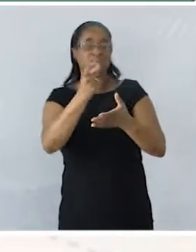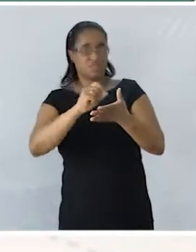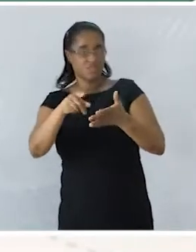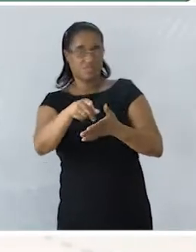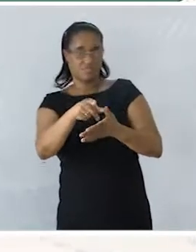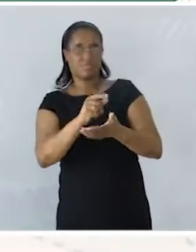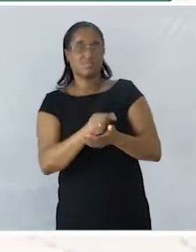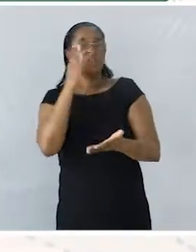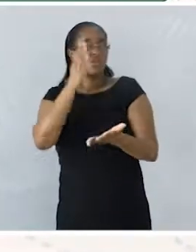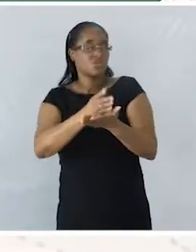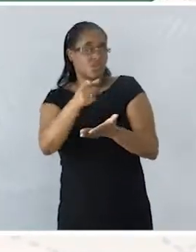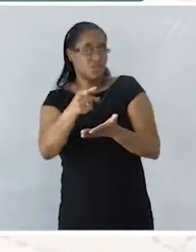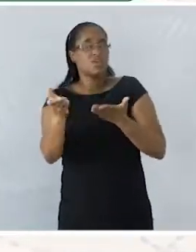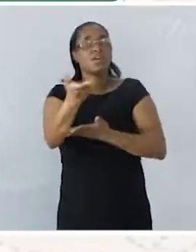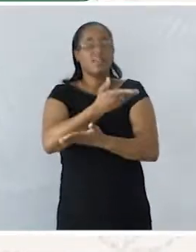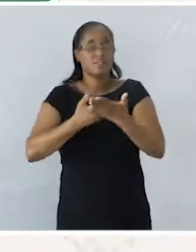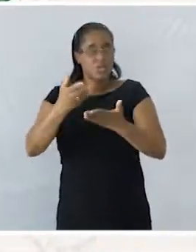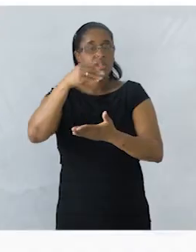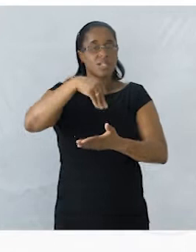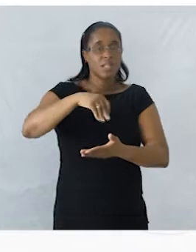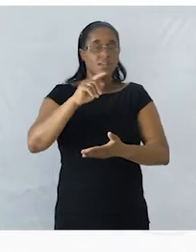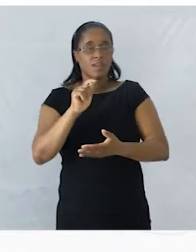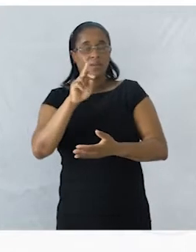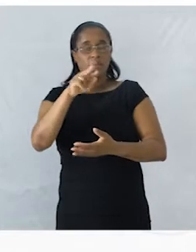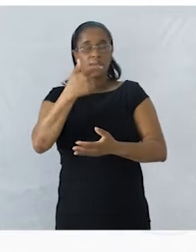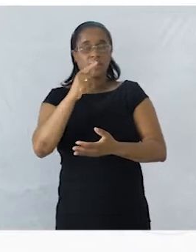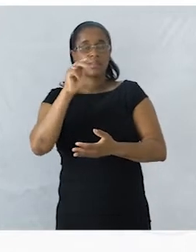só isso que é a relação de pertence. Continuamos.